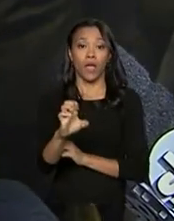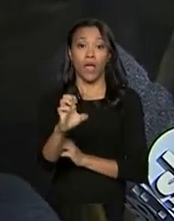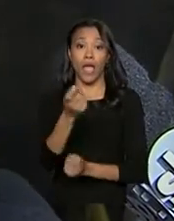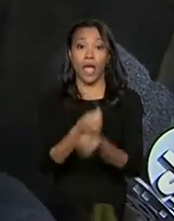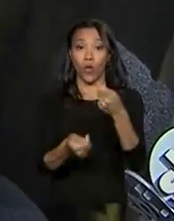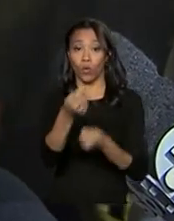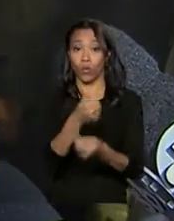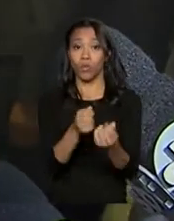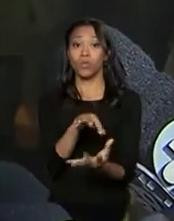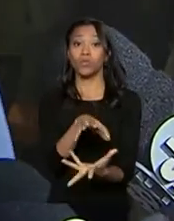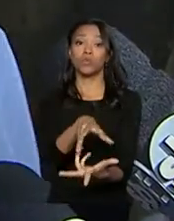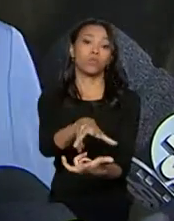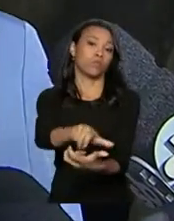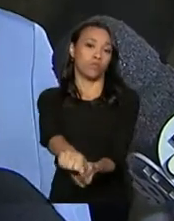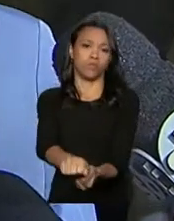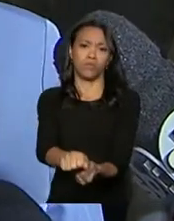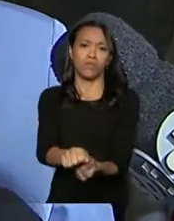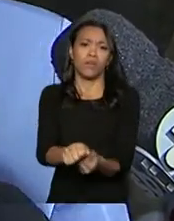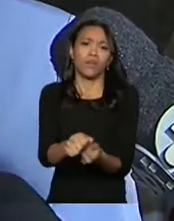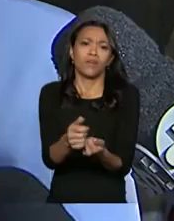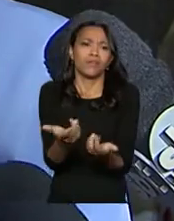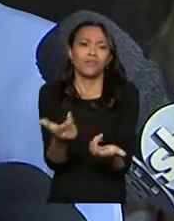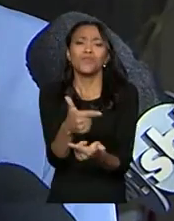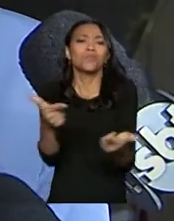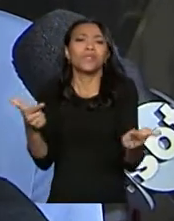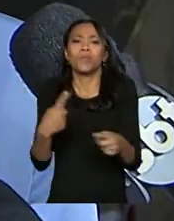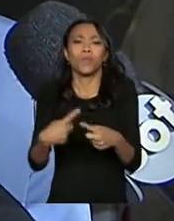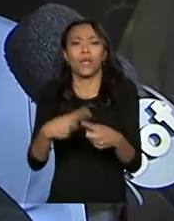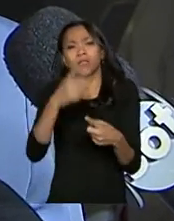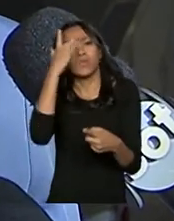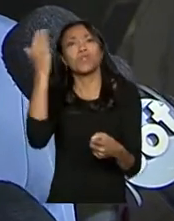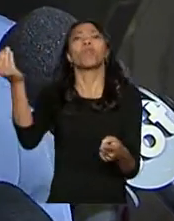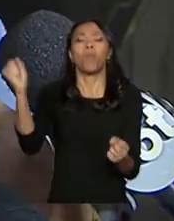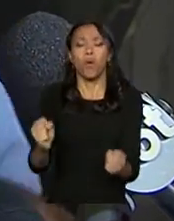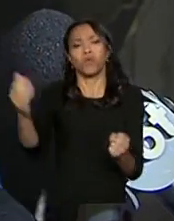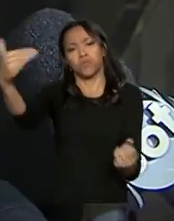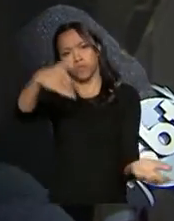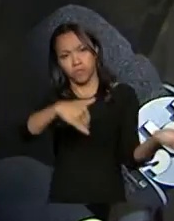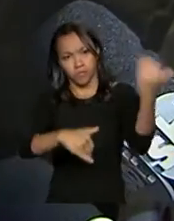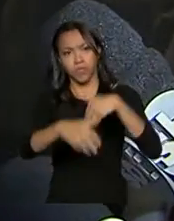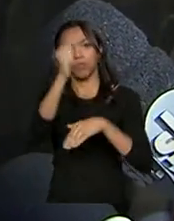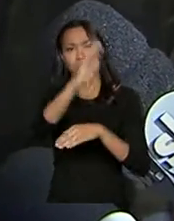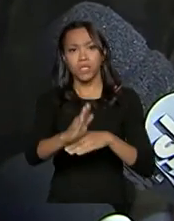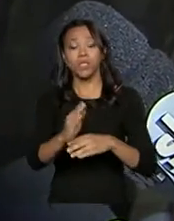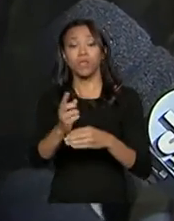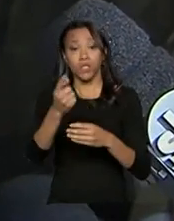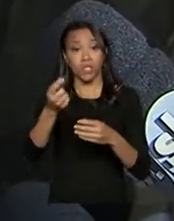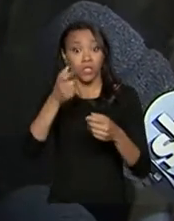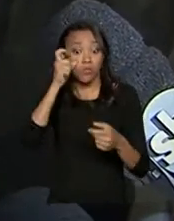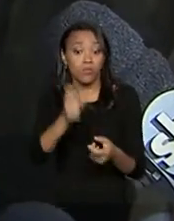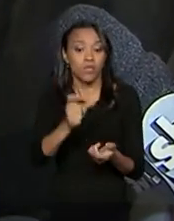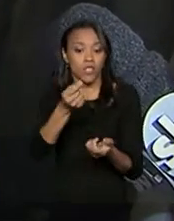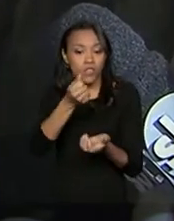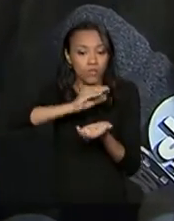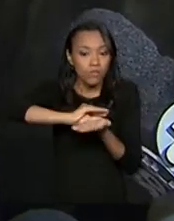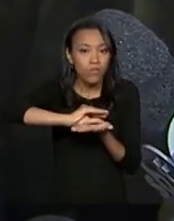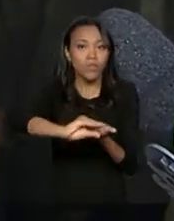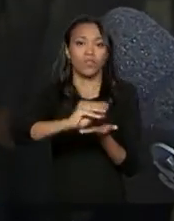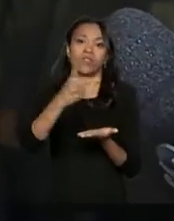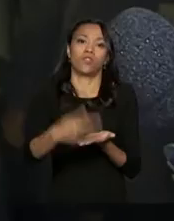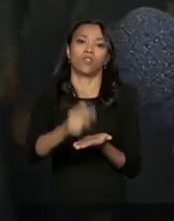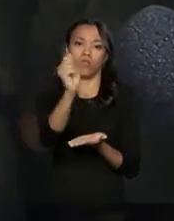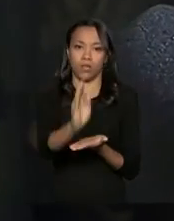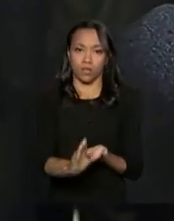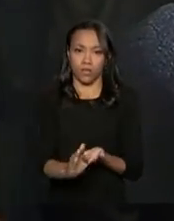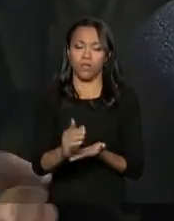nenhum motivo para não vir investir aqui. Vocês vejam que nos projetos